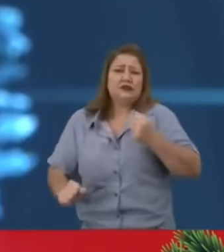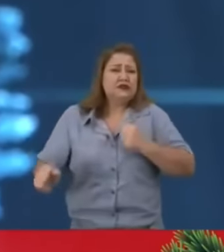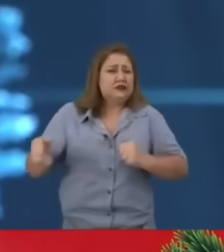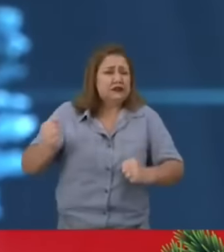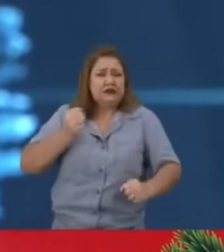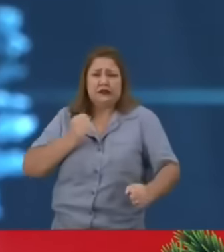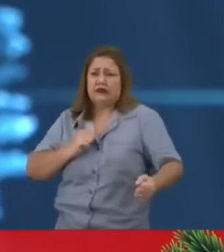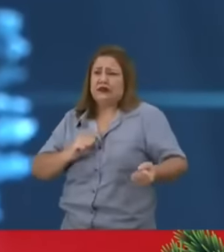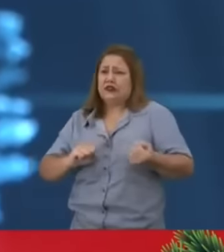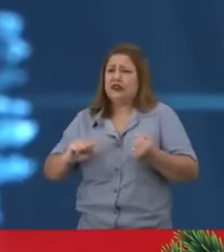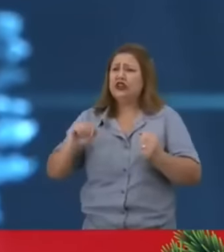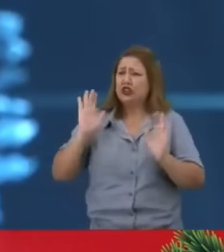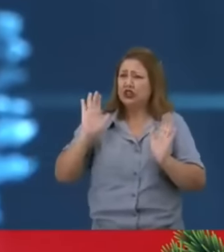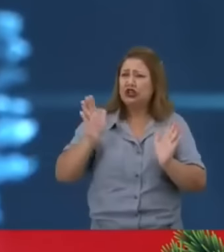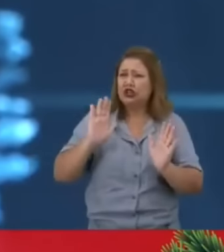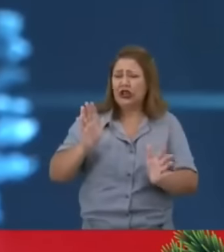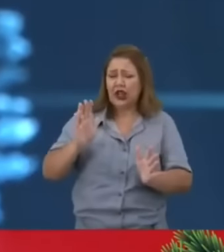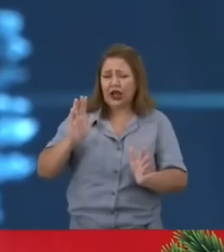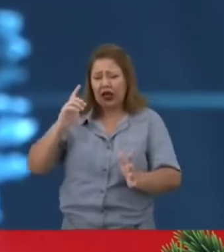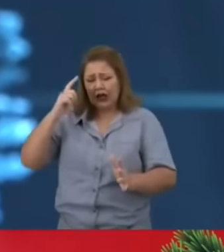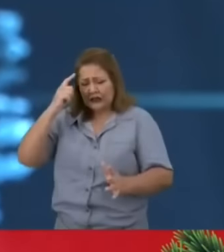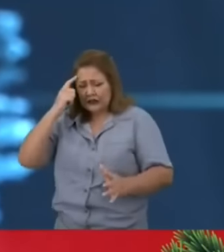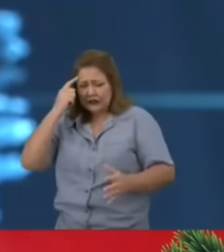eu cheguei a tal ponto